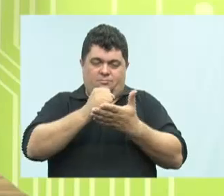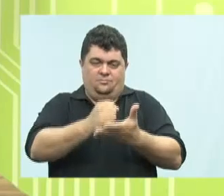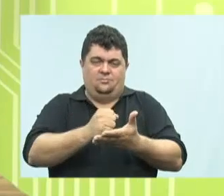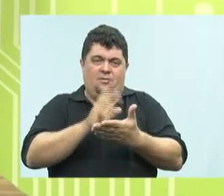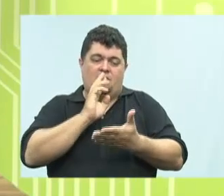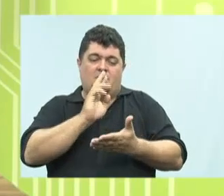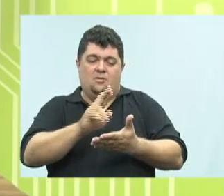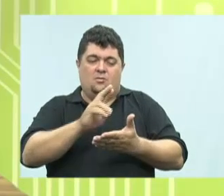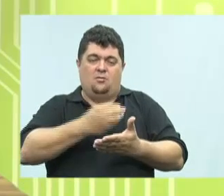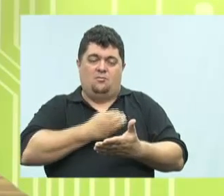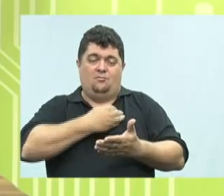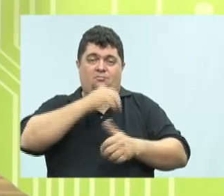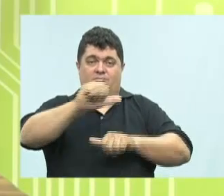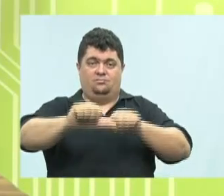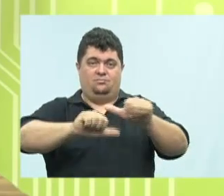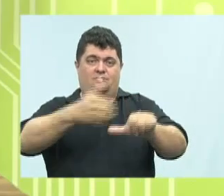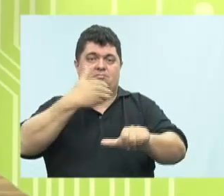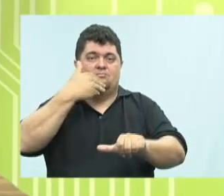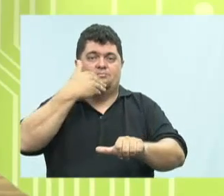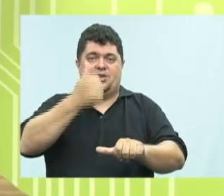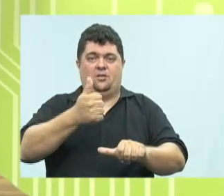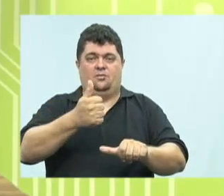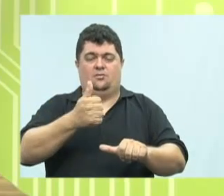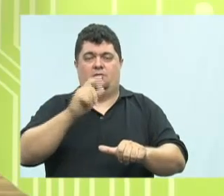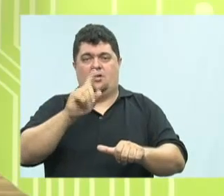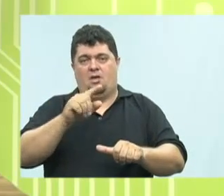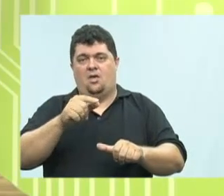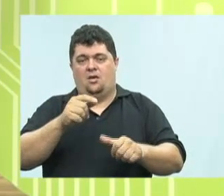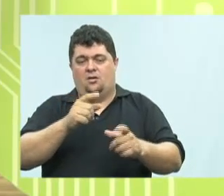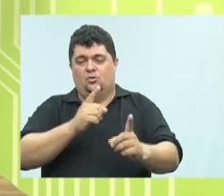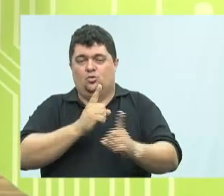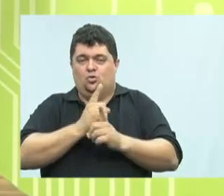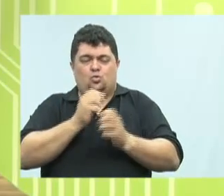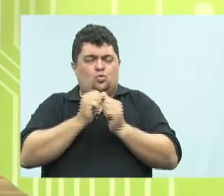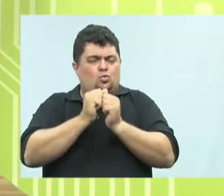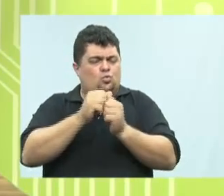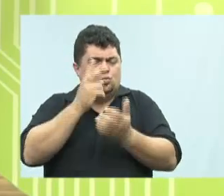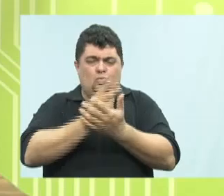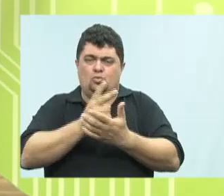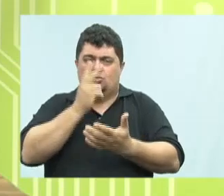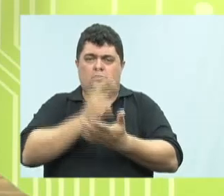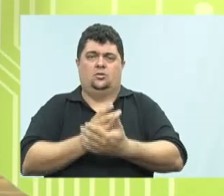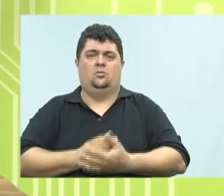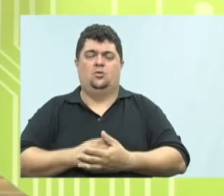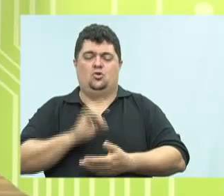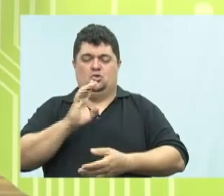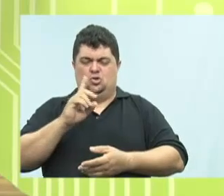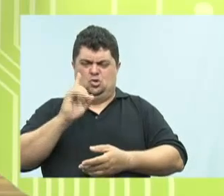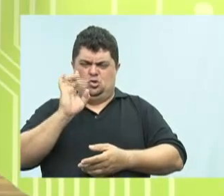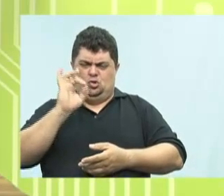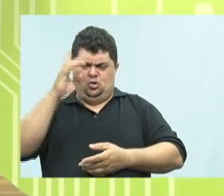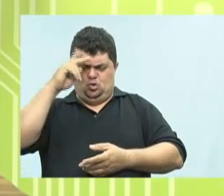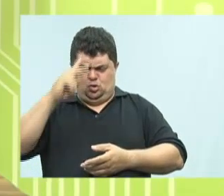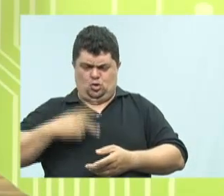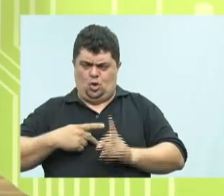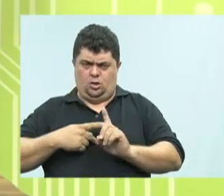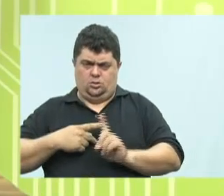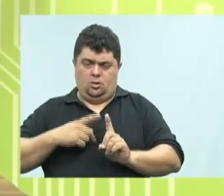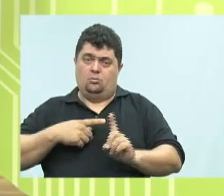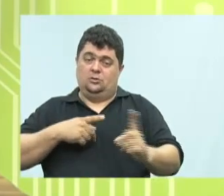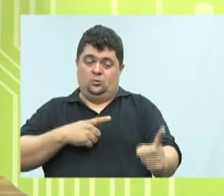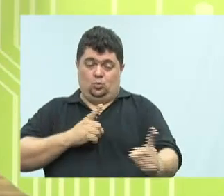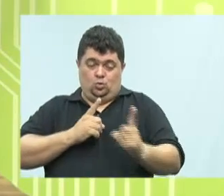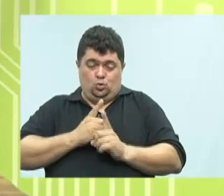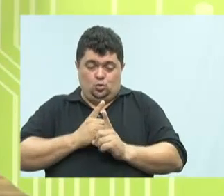desses sujeitos ou desses atores. E foi isso que a professora falou na entrevista. Então, a